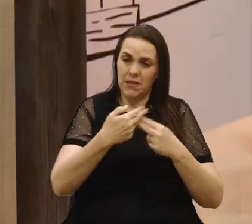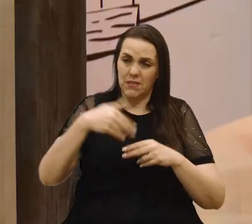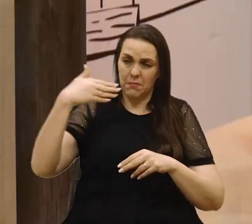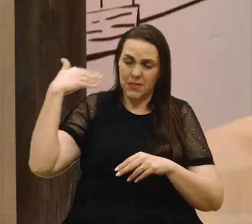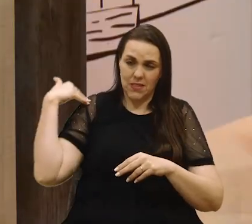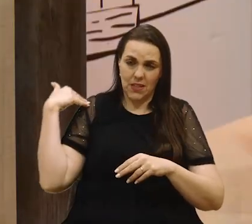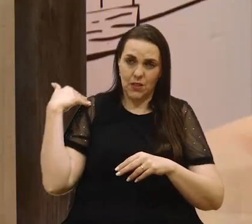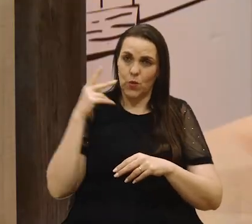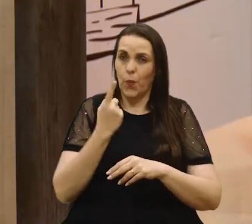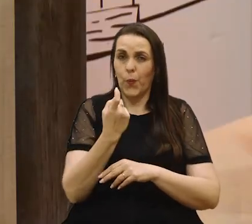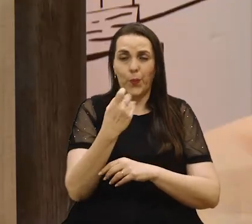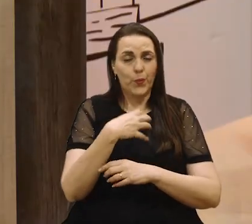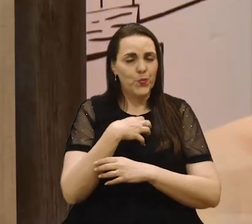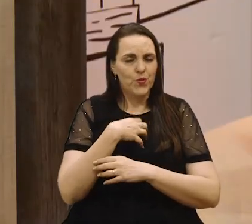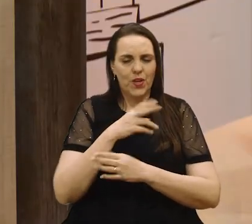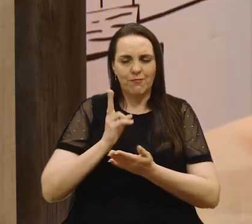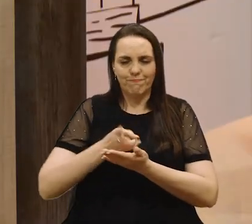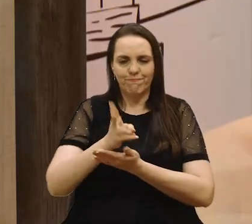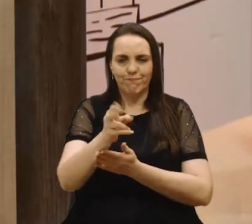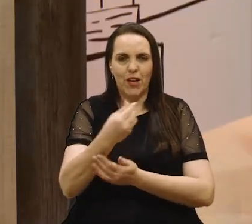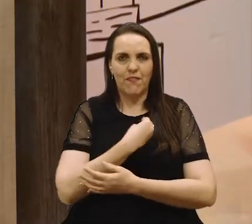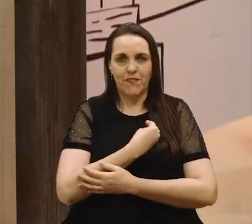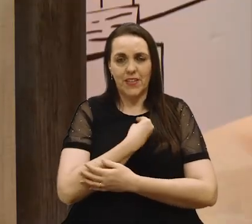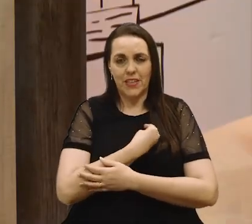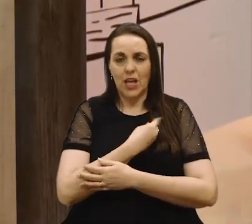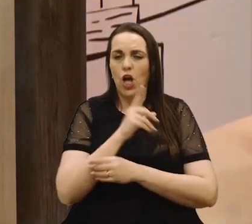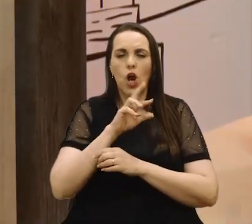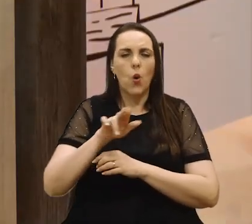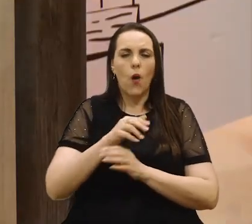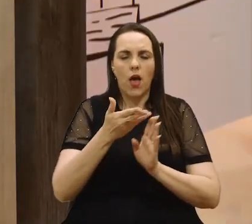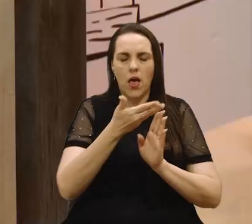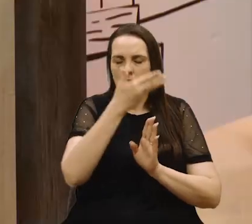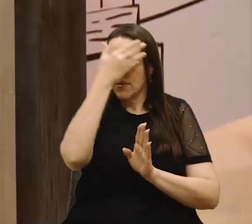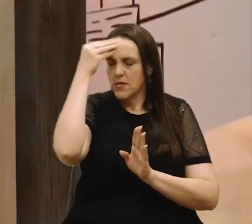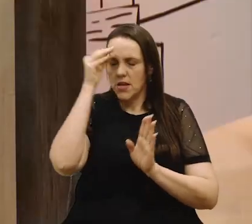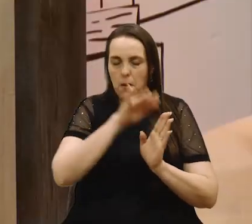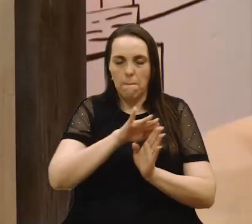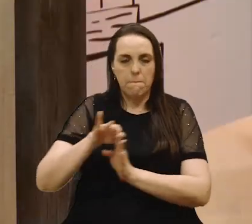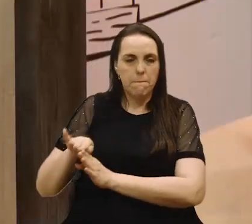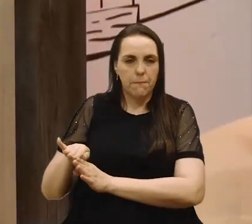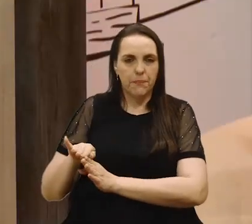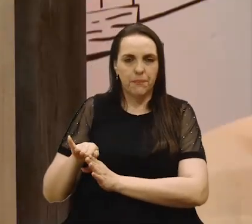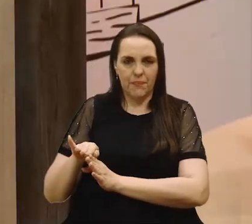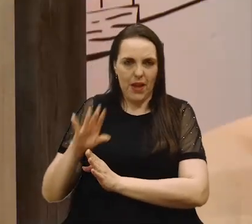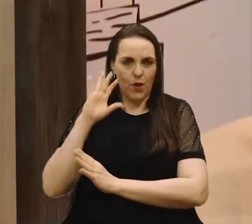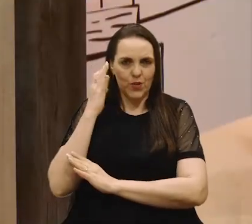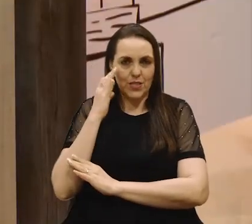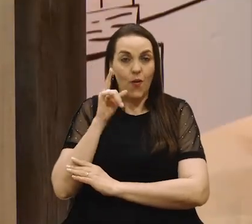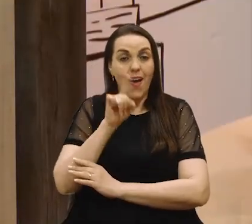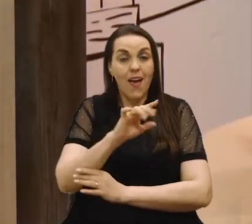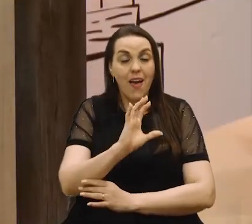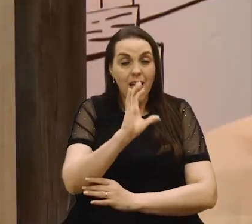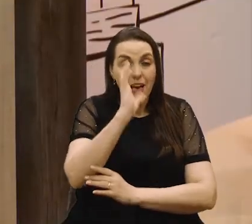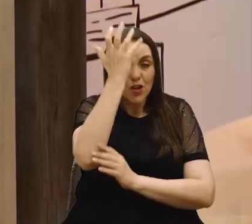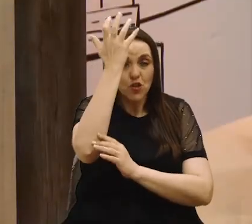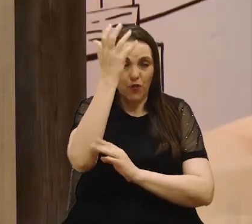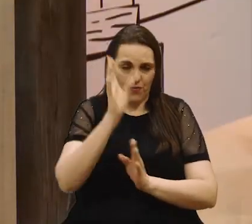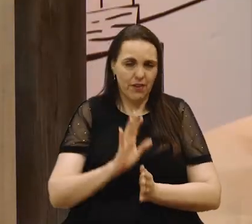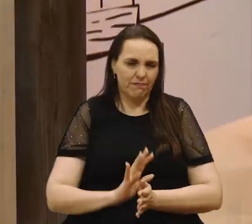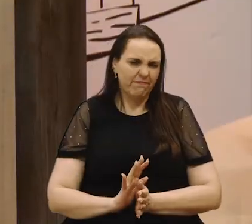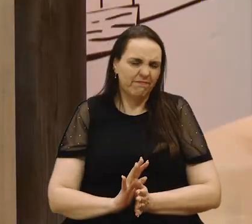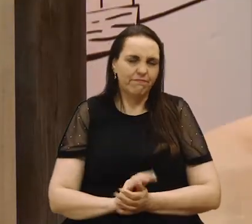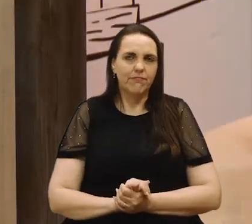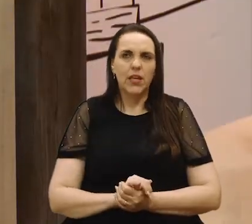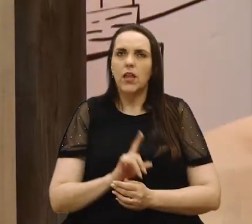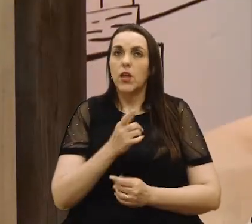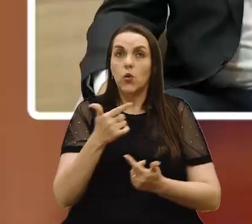nesse passado, e a única maneira dela conseguir seguir em frente não é descartar que isso aconteceu, é resolver que isso aconteceu. Se tu